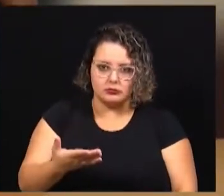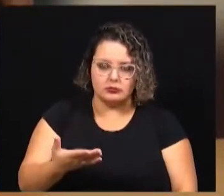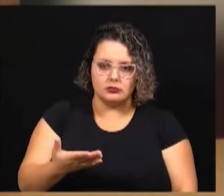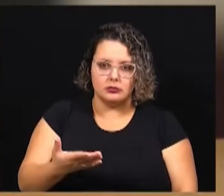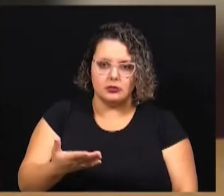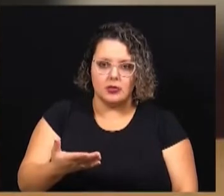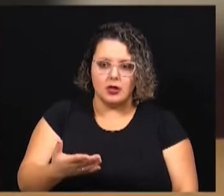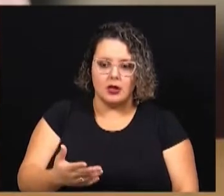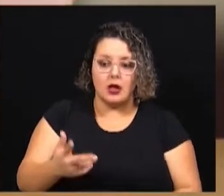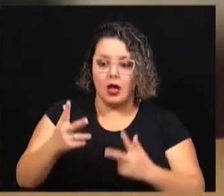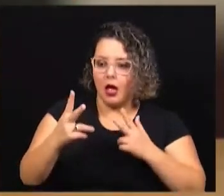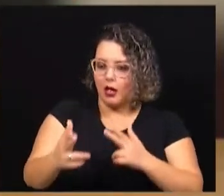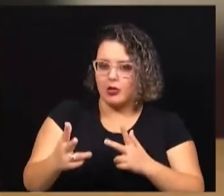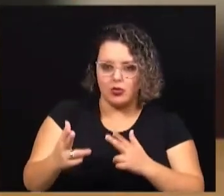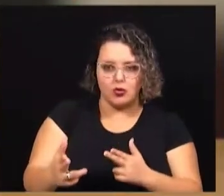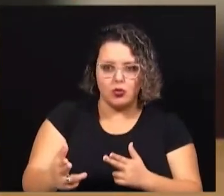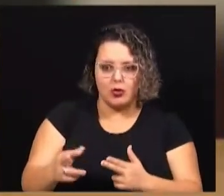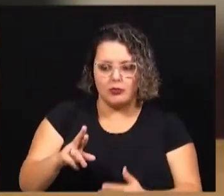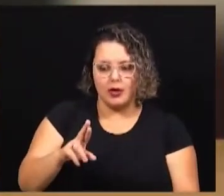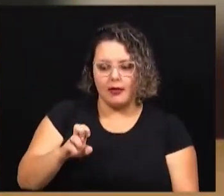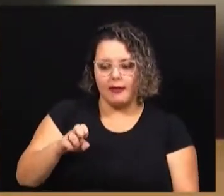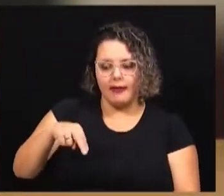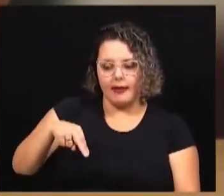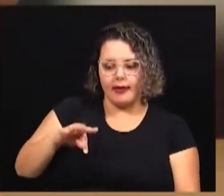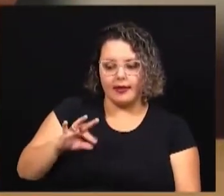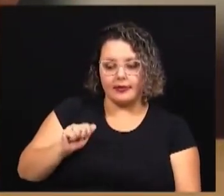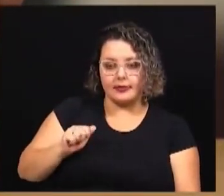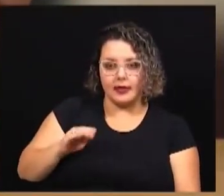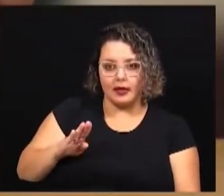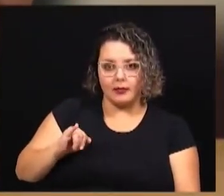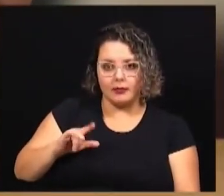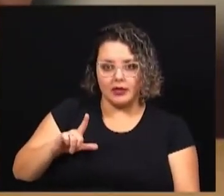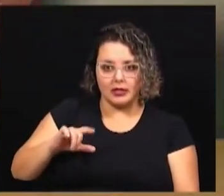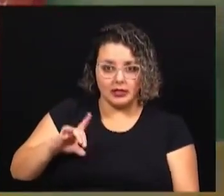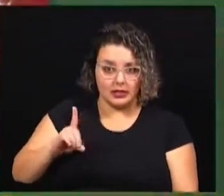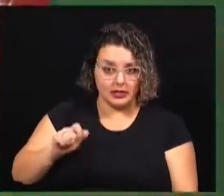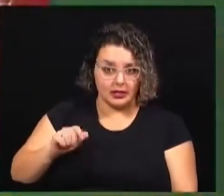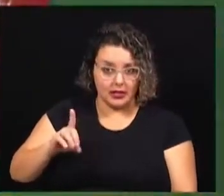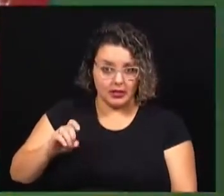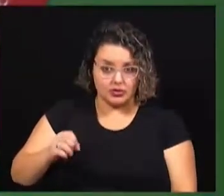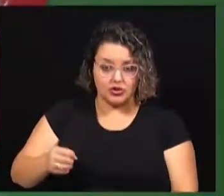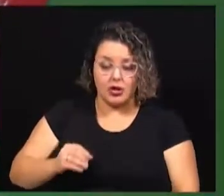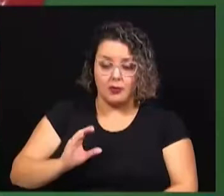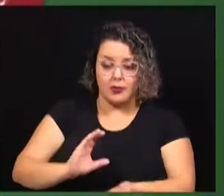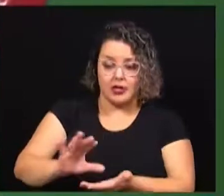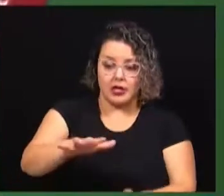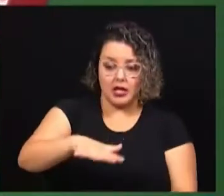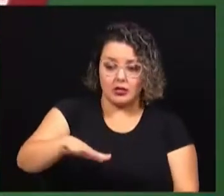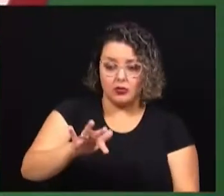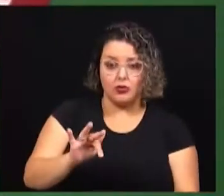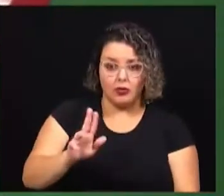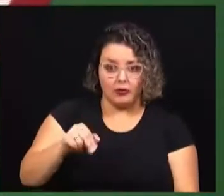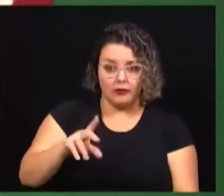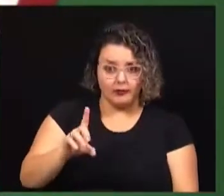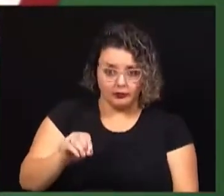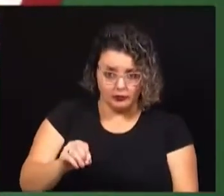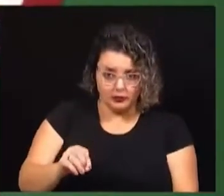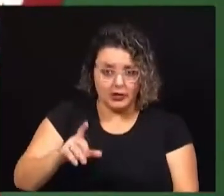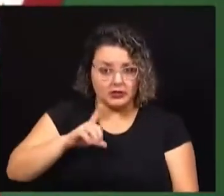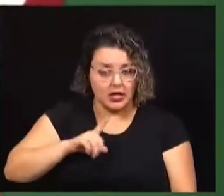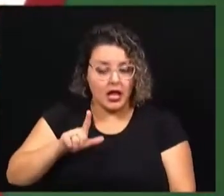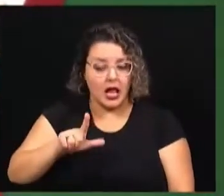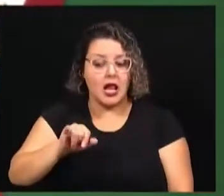dê a mesma rentabilidade do fundo, que o dinheiro está aplicado no fundo. Só que se você tem liquidez, você já